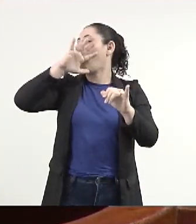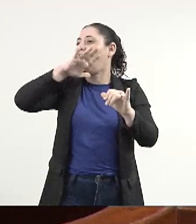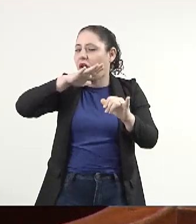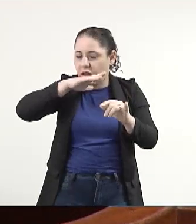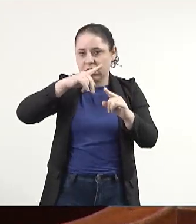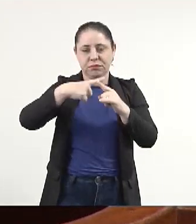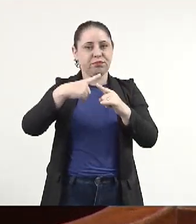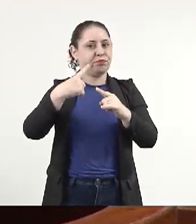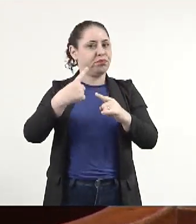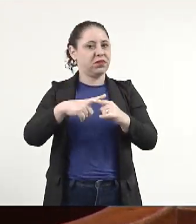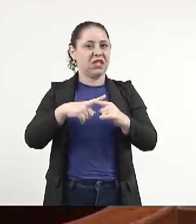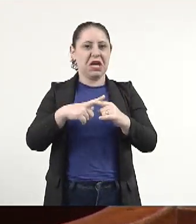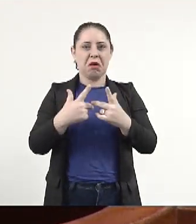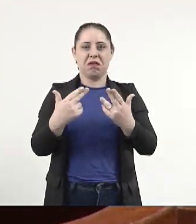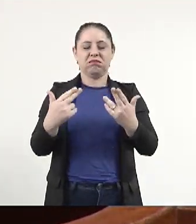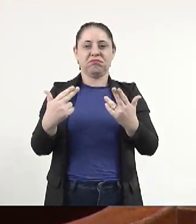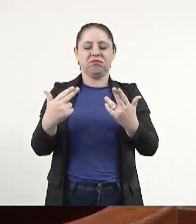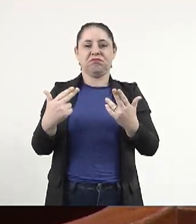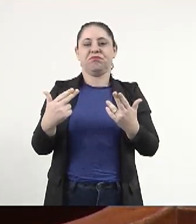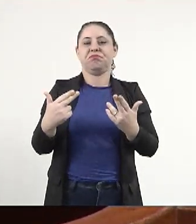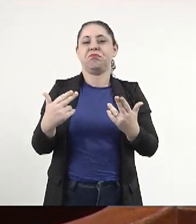porque o nível é muito baixo.